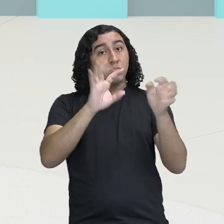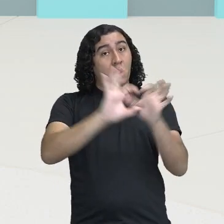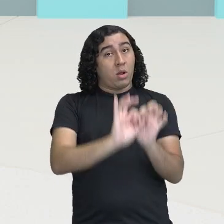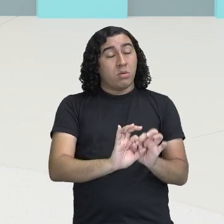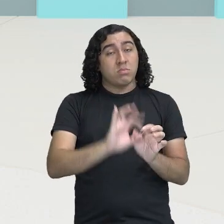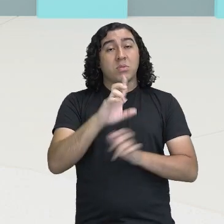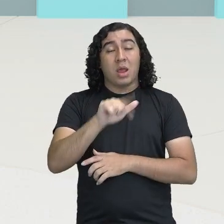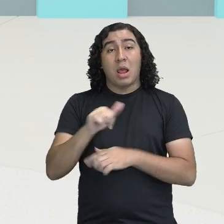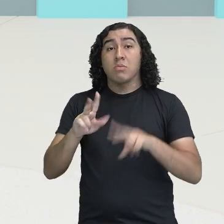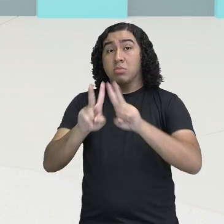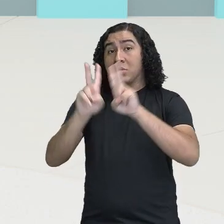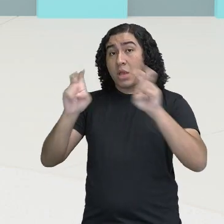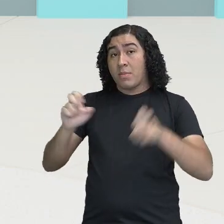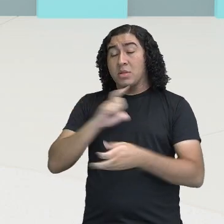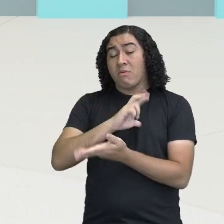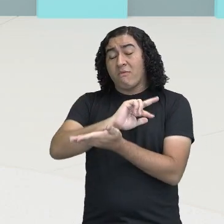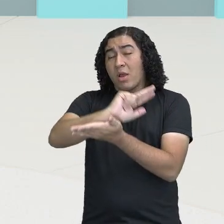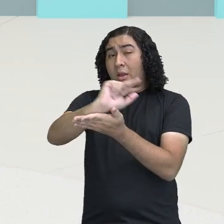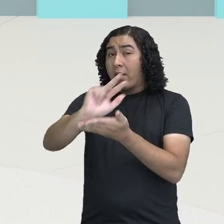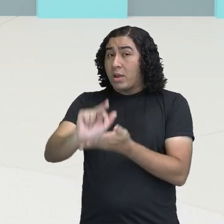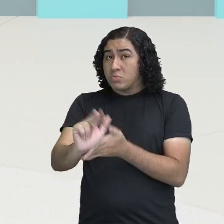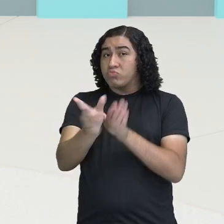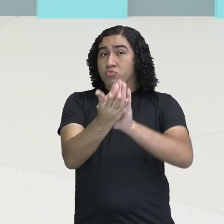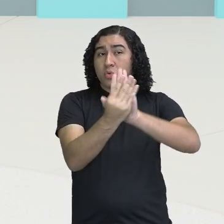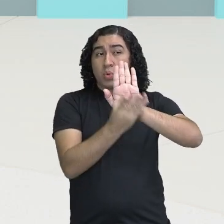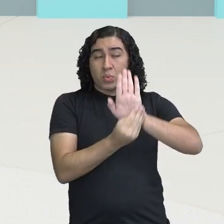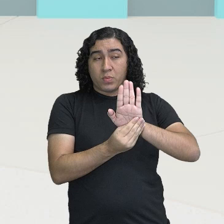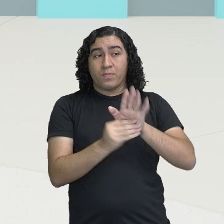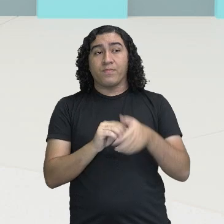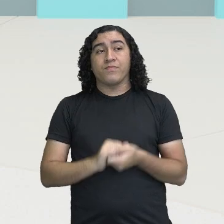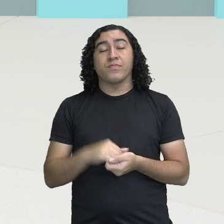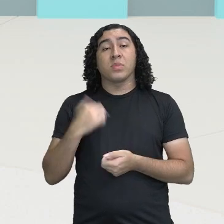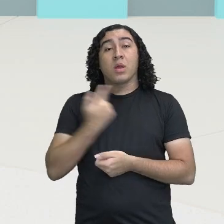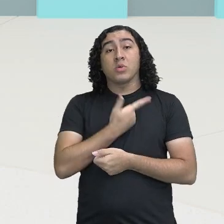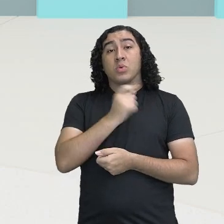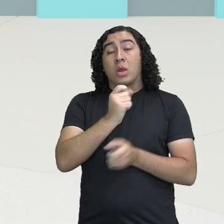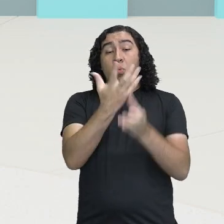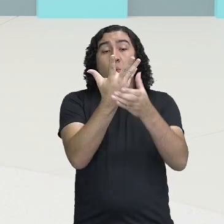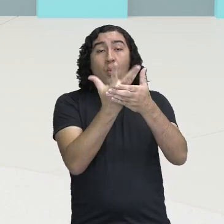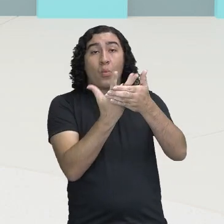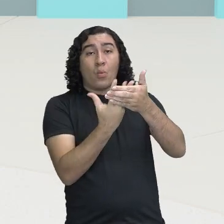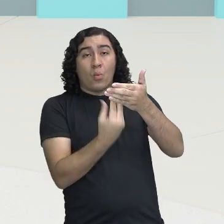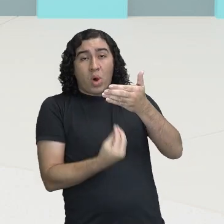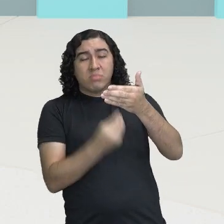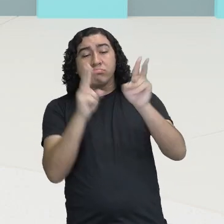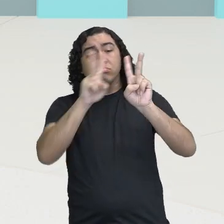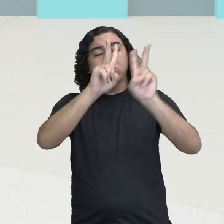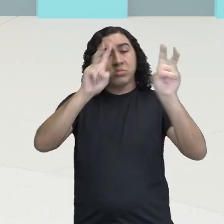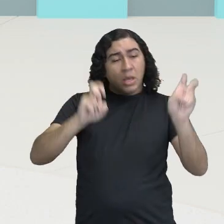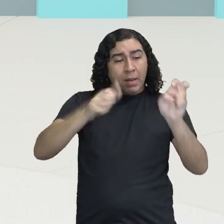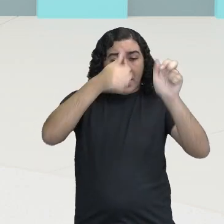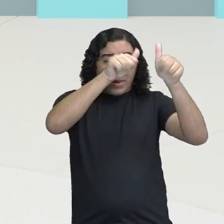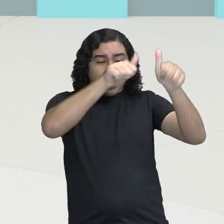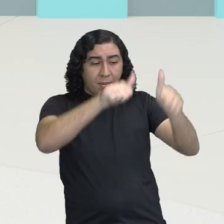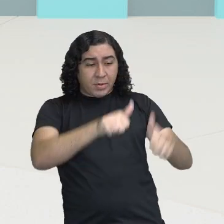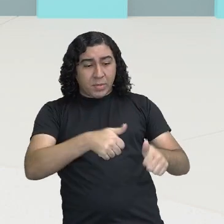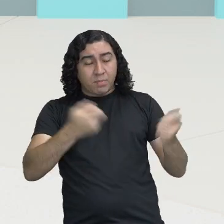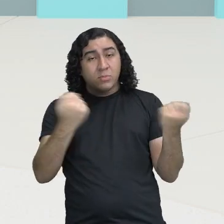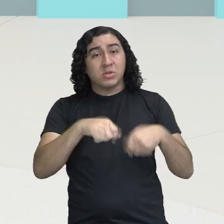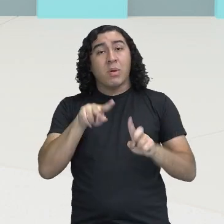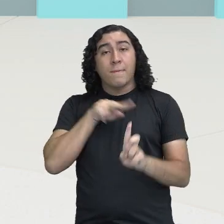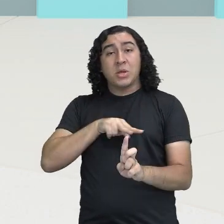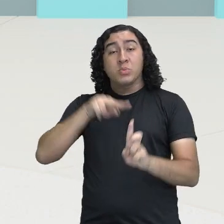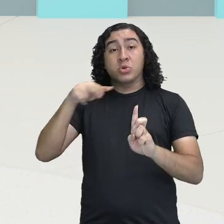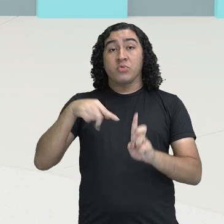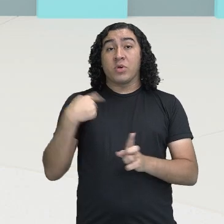assunto que abrange muita coisa. Então, aqui vamos estar afunilando para ter esse olhar voltado para a nossa